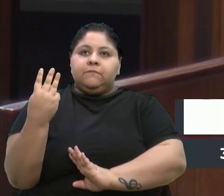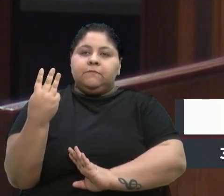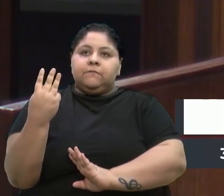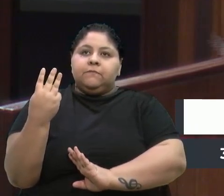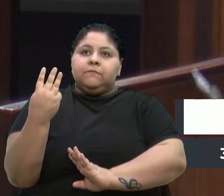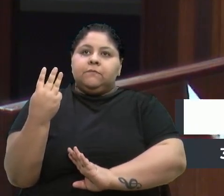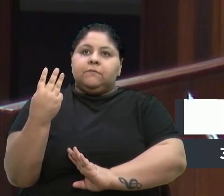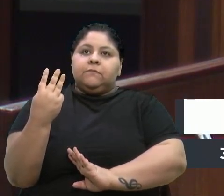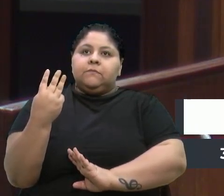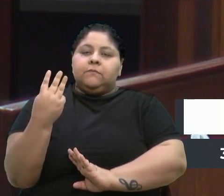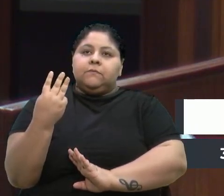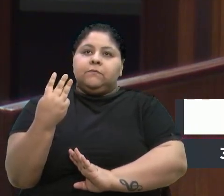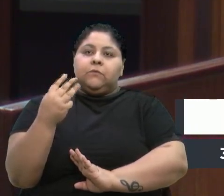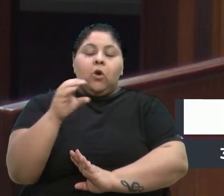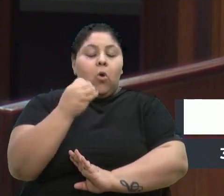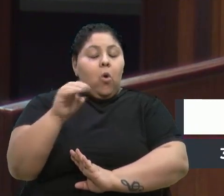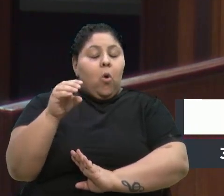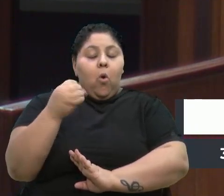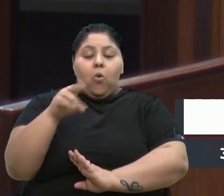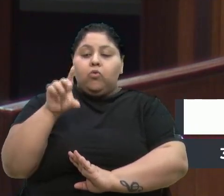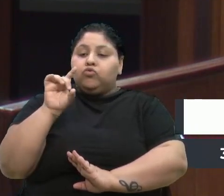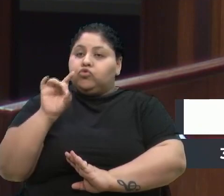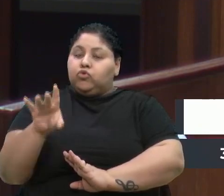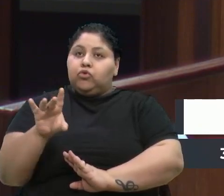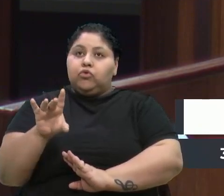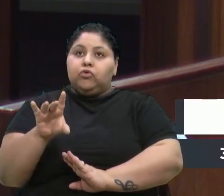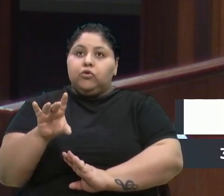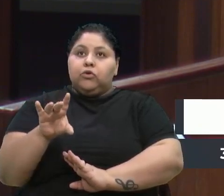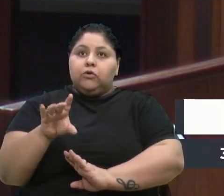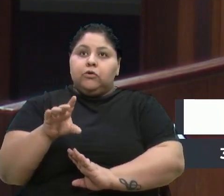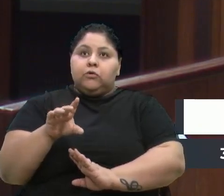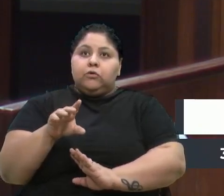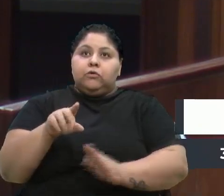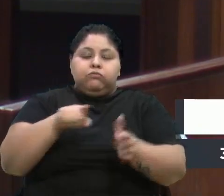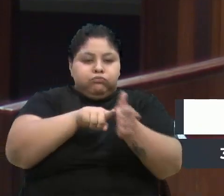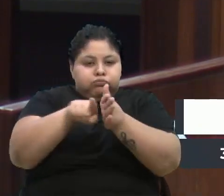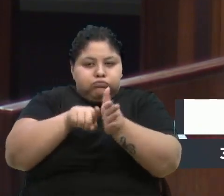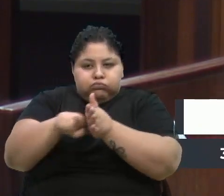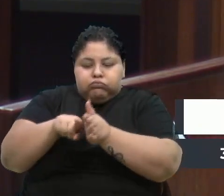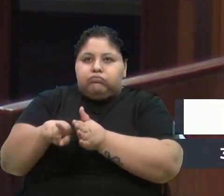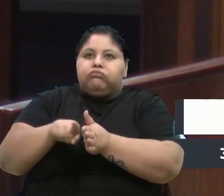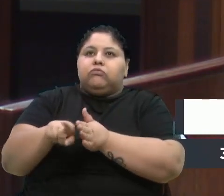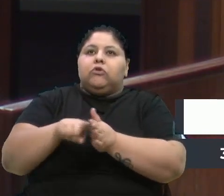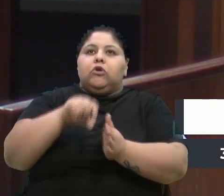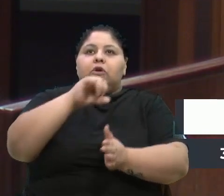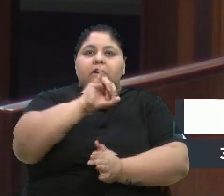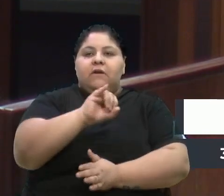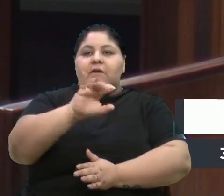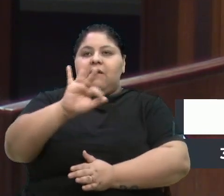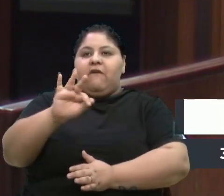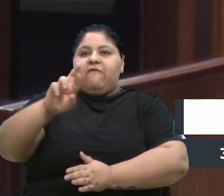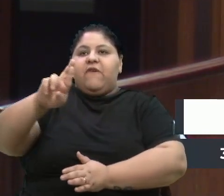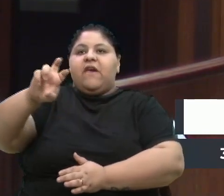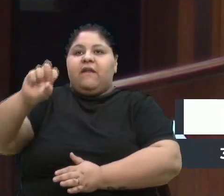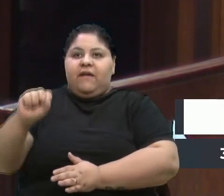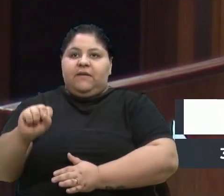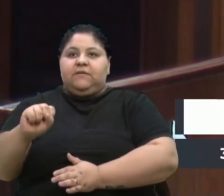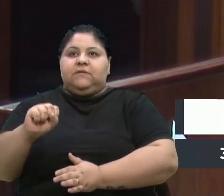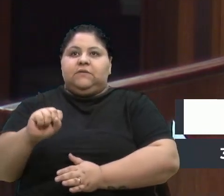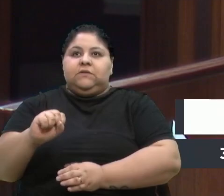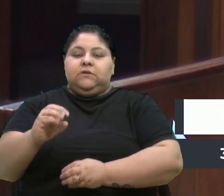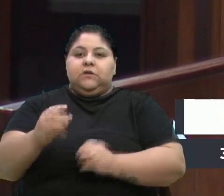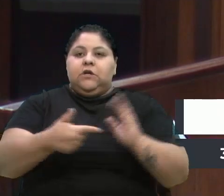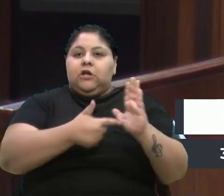ingresso.ifrs.edu.br, ou simplesmente buscar nas redes de busca por IFRS, que está em destaque ali a forma de